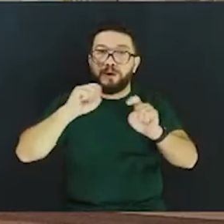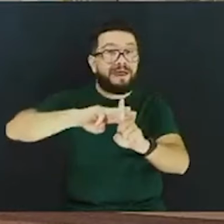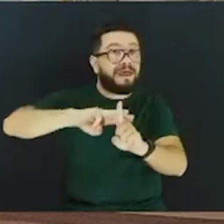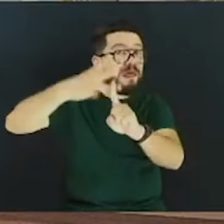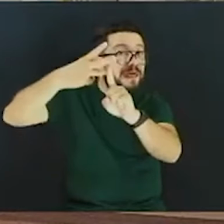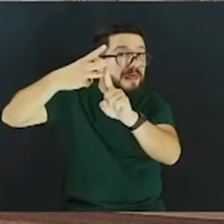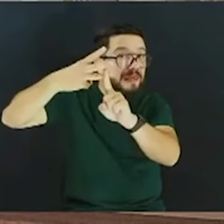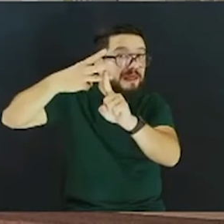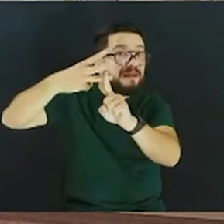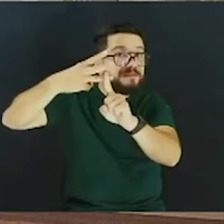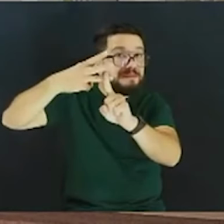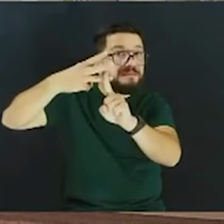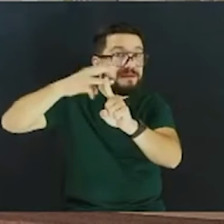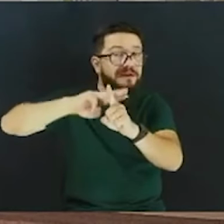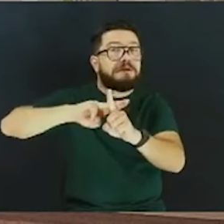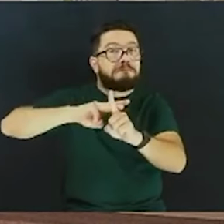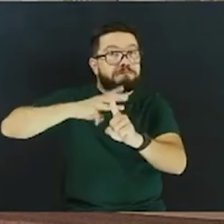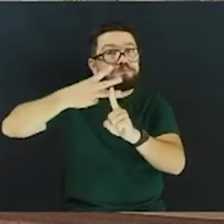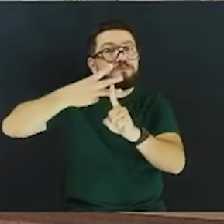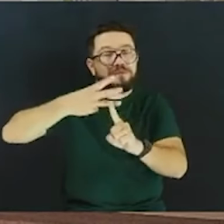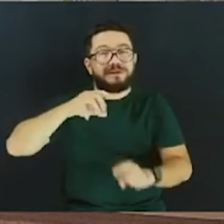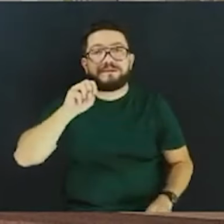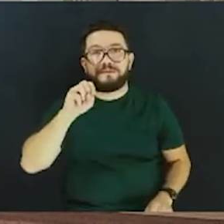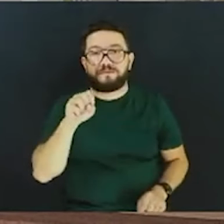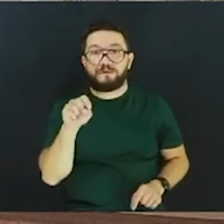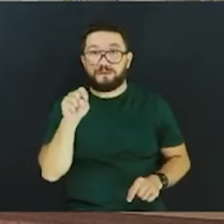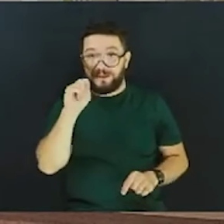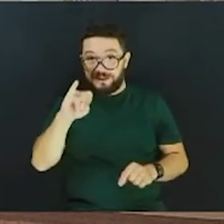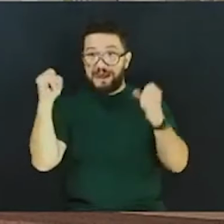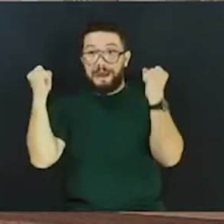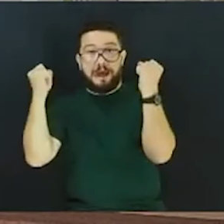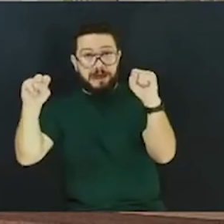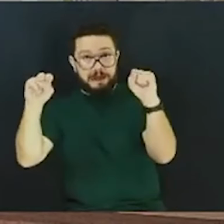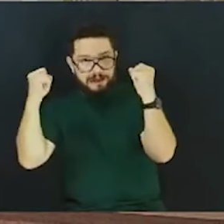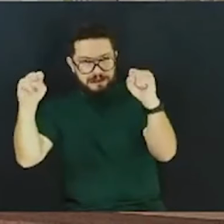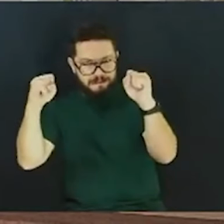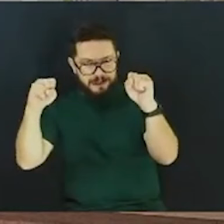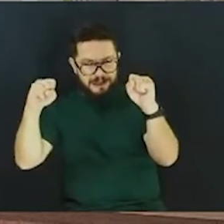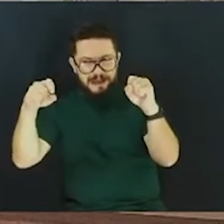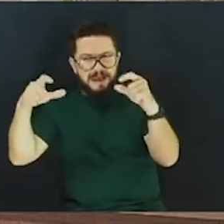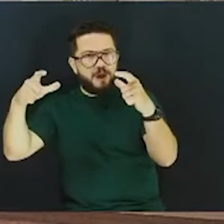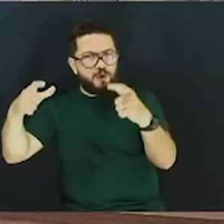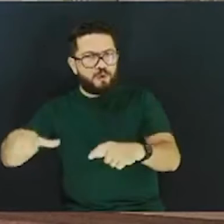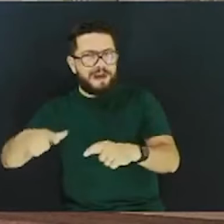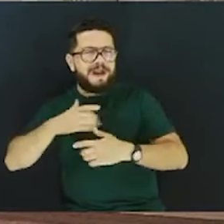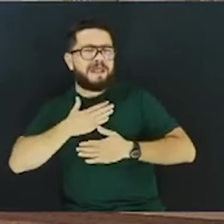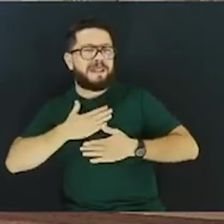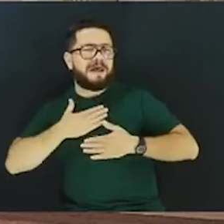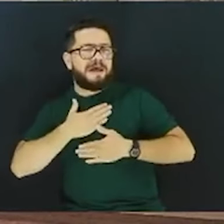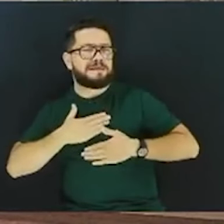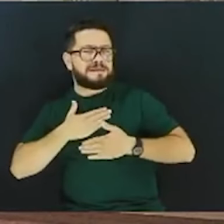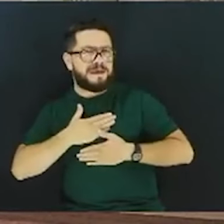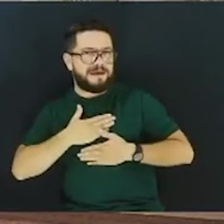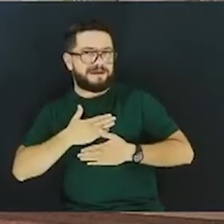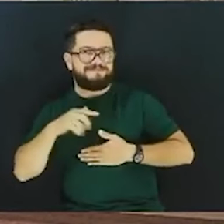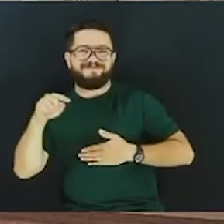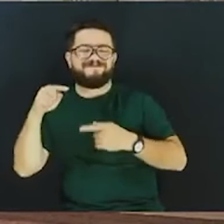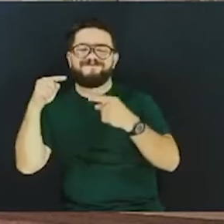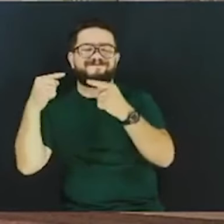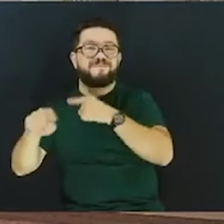academias e centros esportivos se Passarem a ser classificados como Centro de Lazer que não são são centros de promoção da saúde